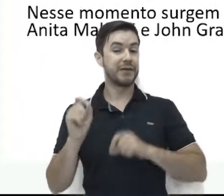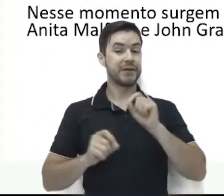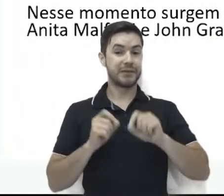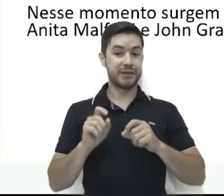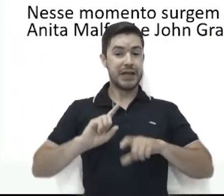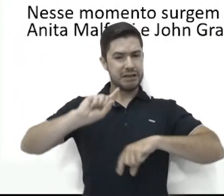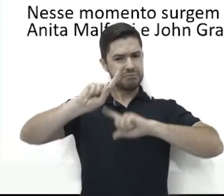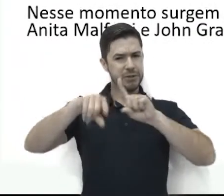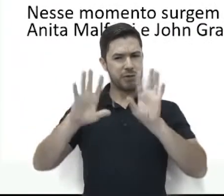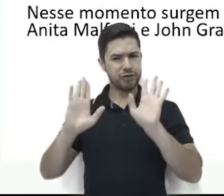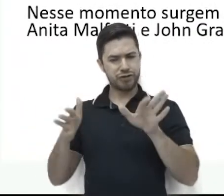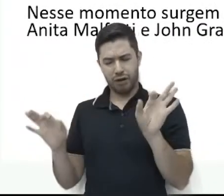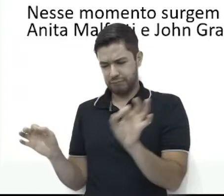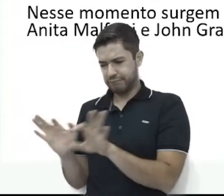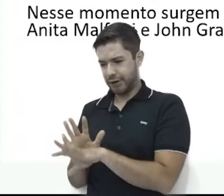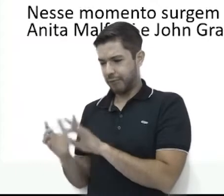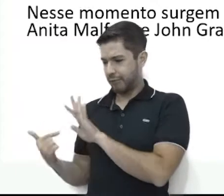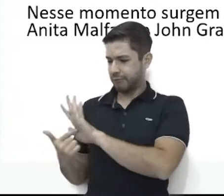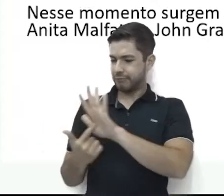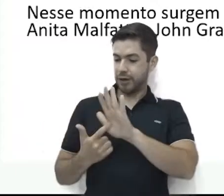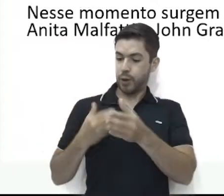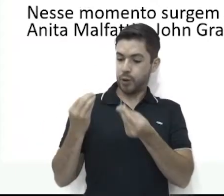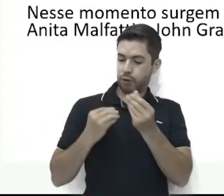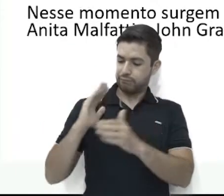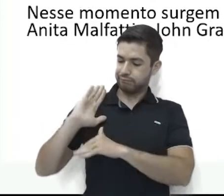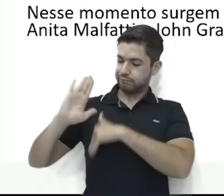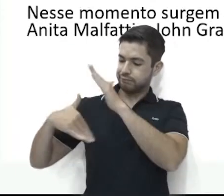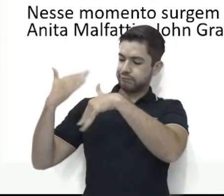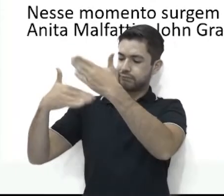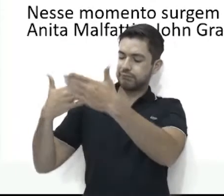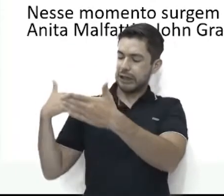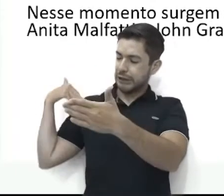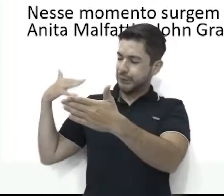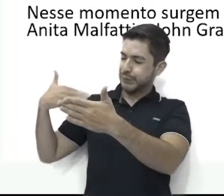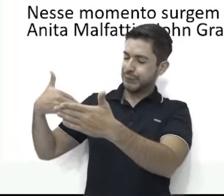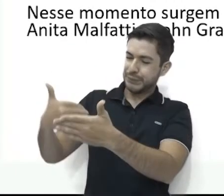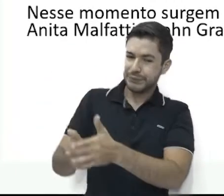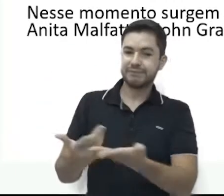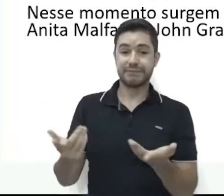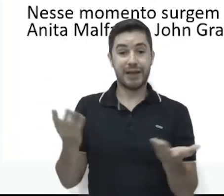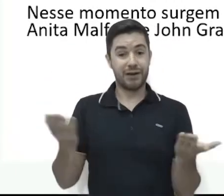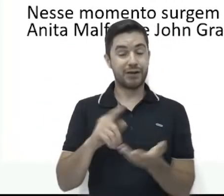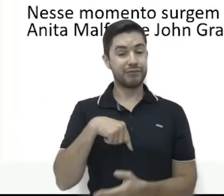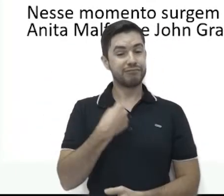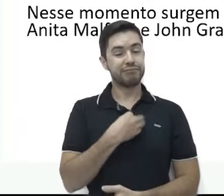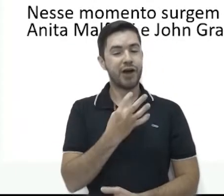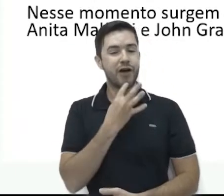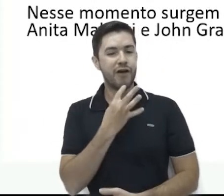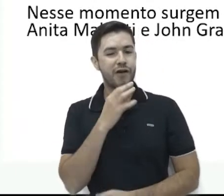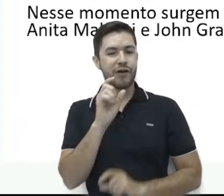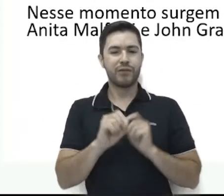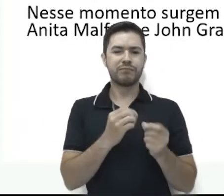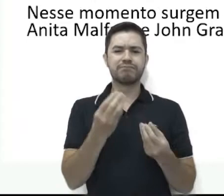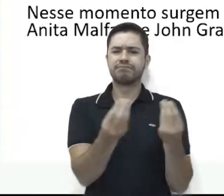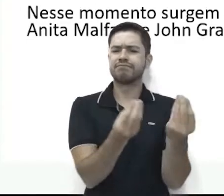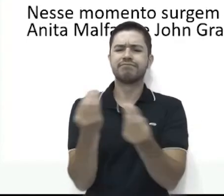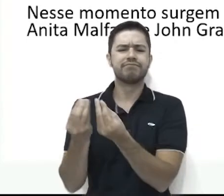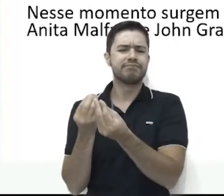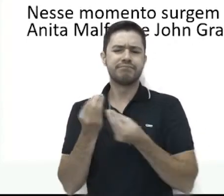após nós vermos, sobre esses movimentos artísticos ao longo da história, nós vamos conhecer um pouco de como foi